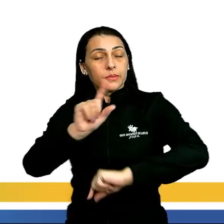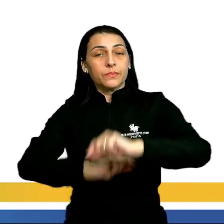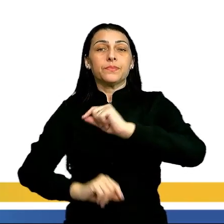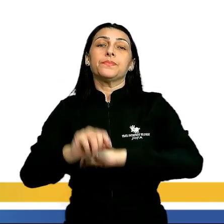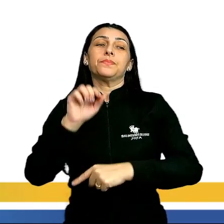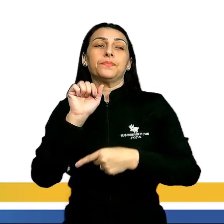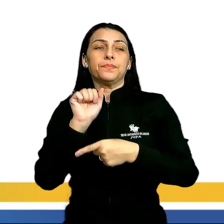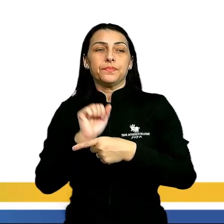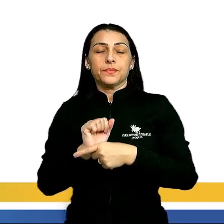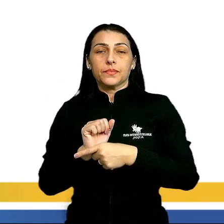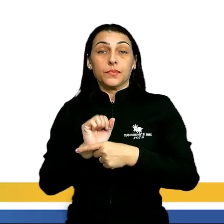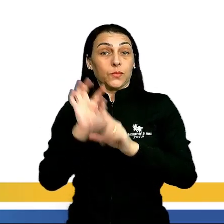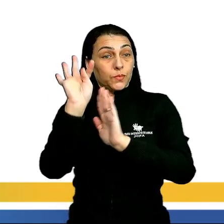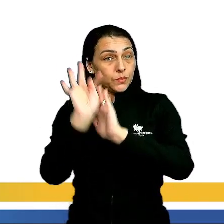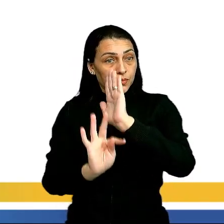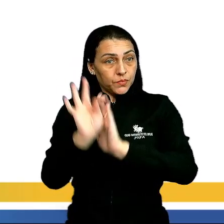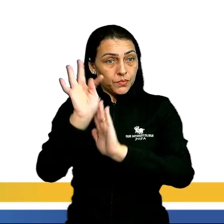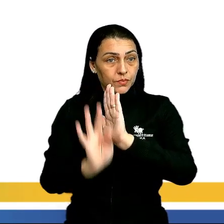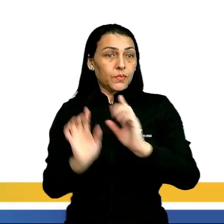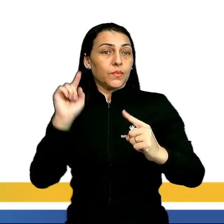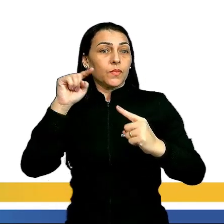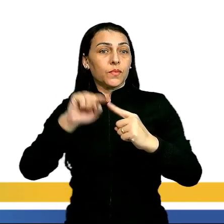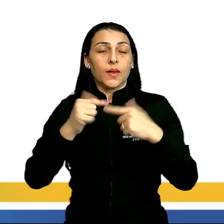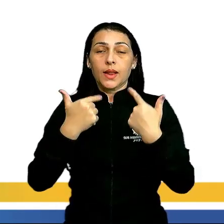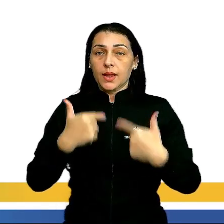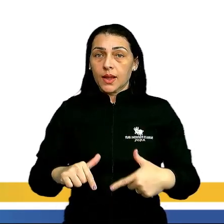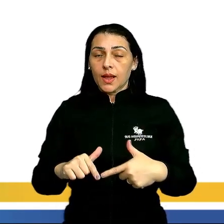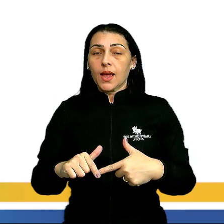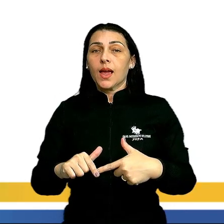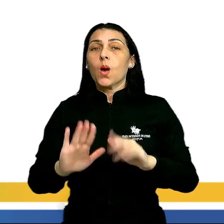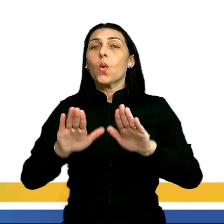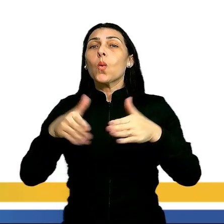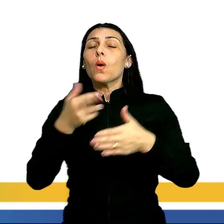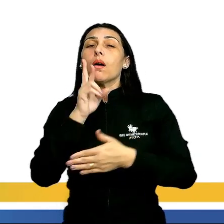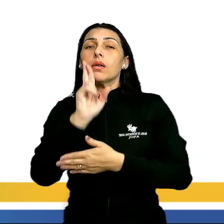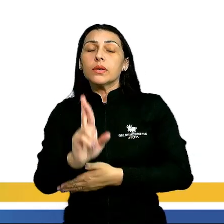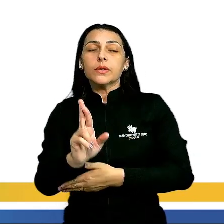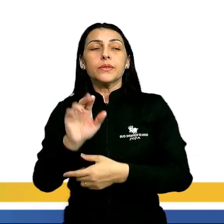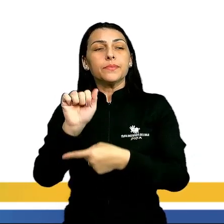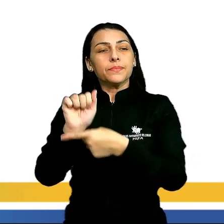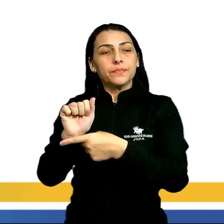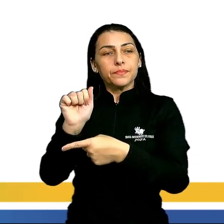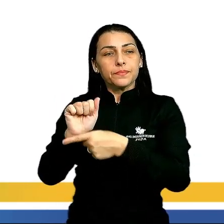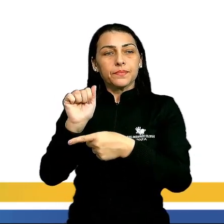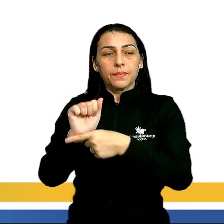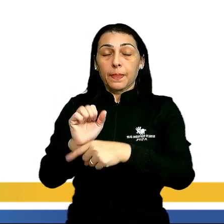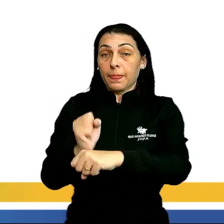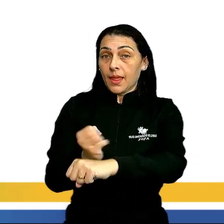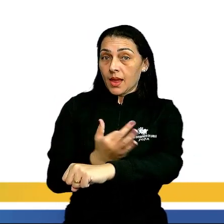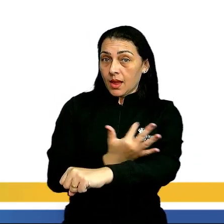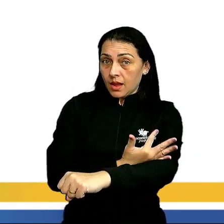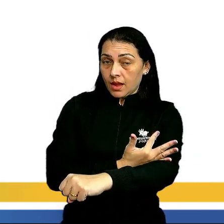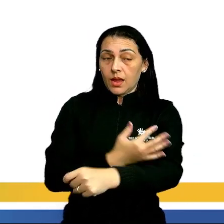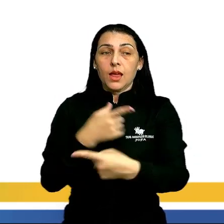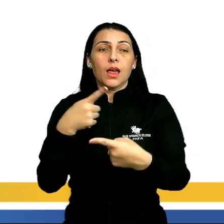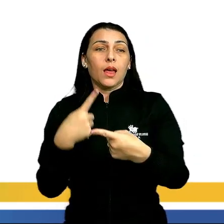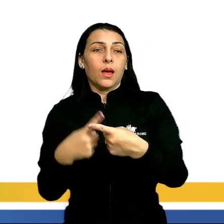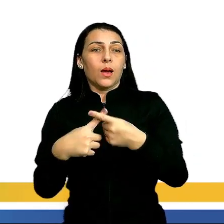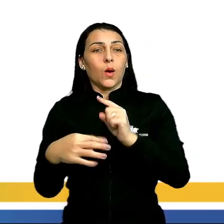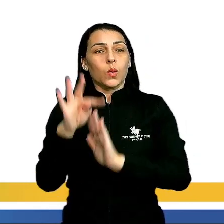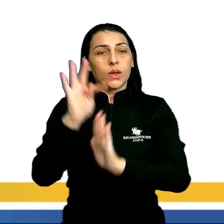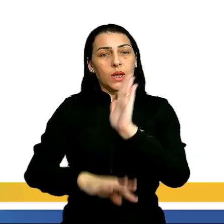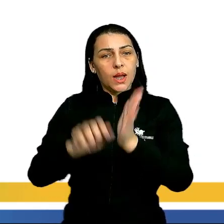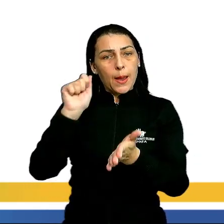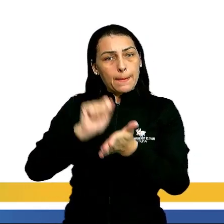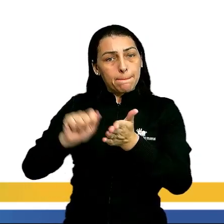alternativas. No texto, a função da linguagem predominante é, na letra A,